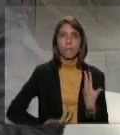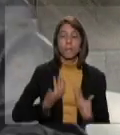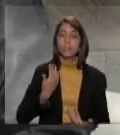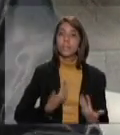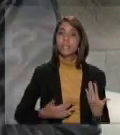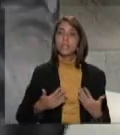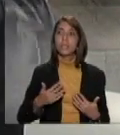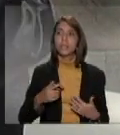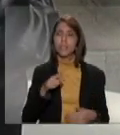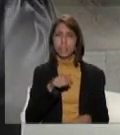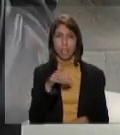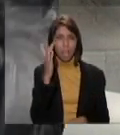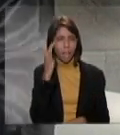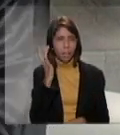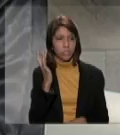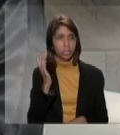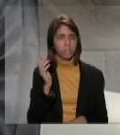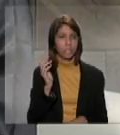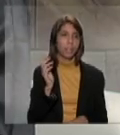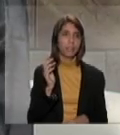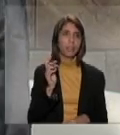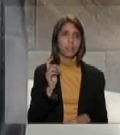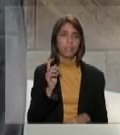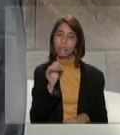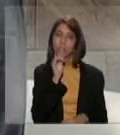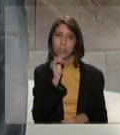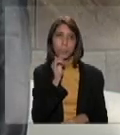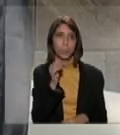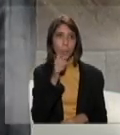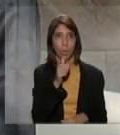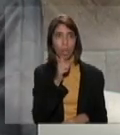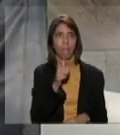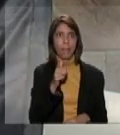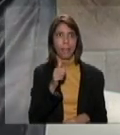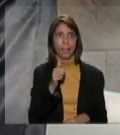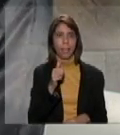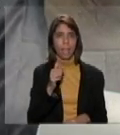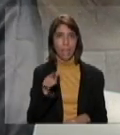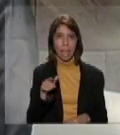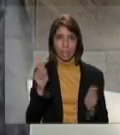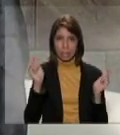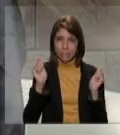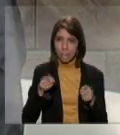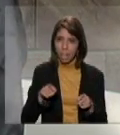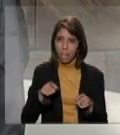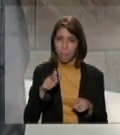muito fogosa. E você acha que, de certa forma, por exemplo, uma Muricy